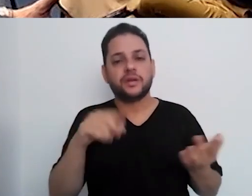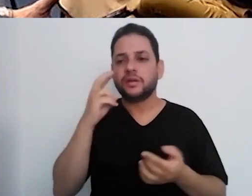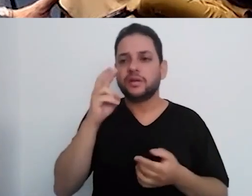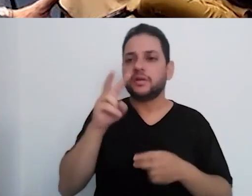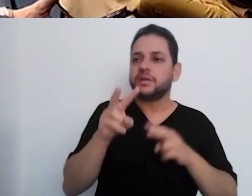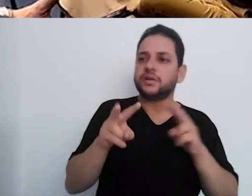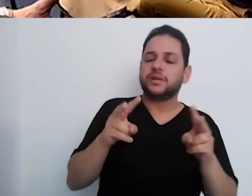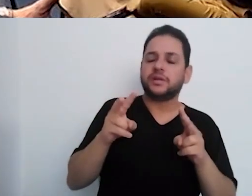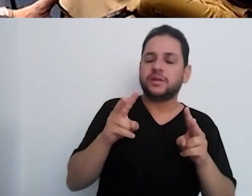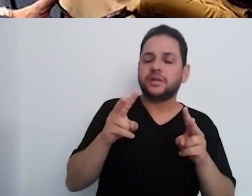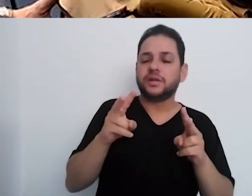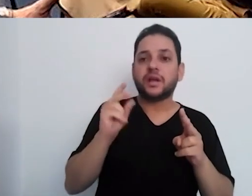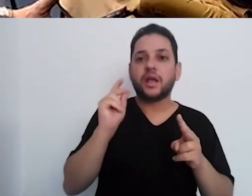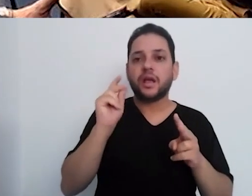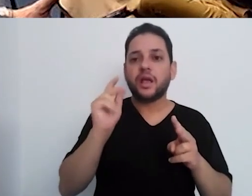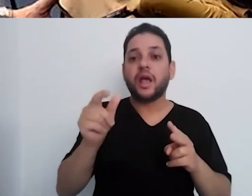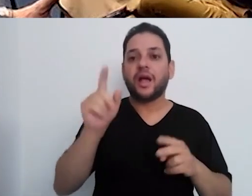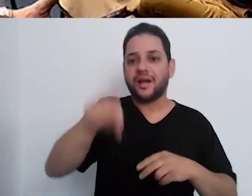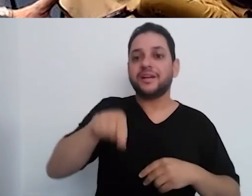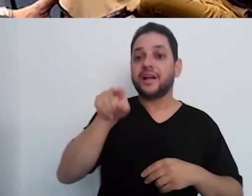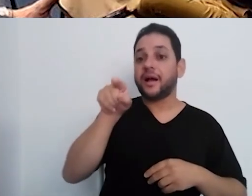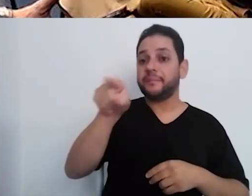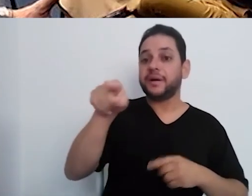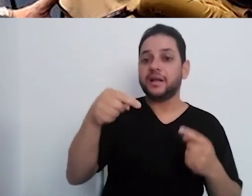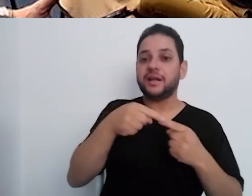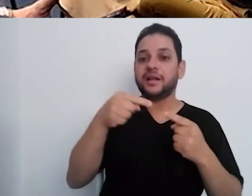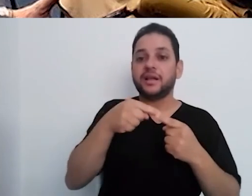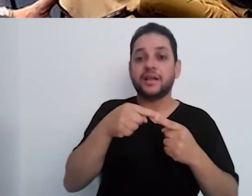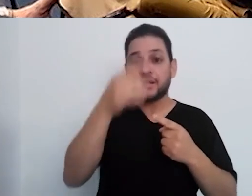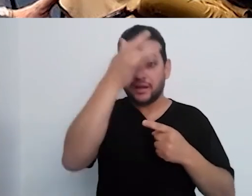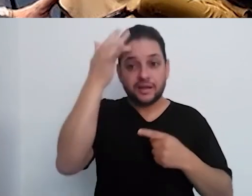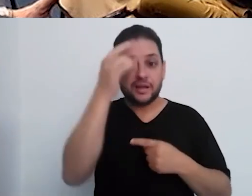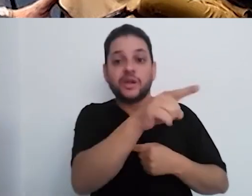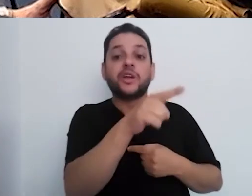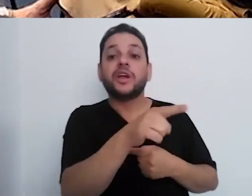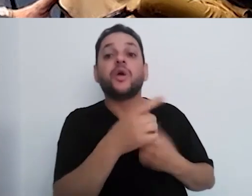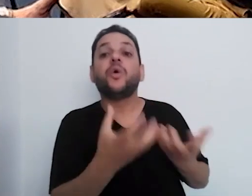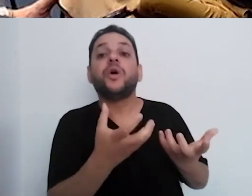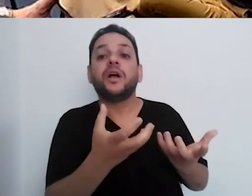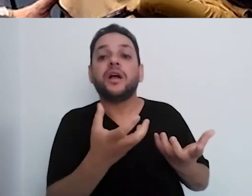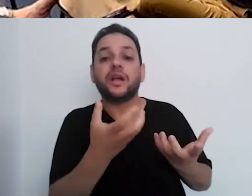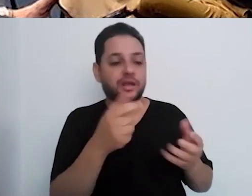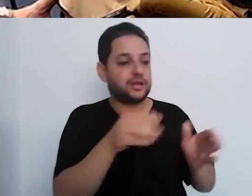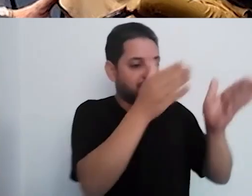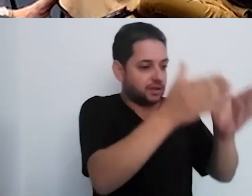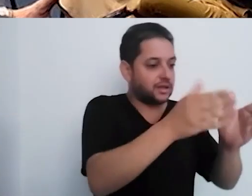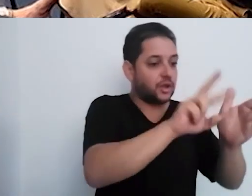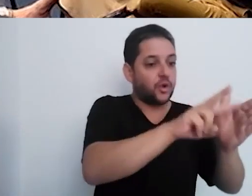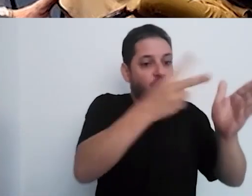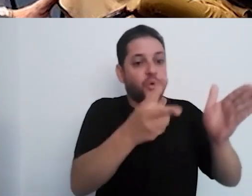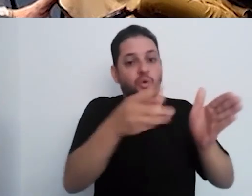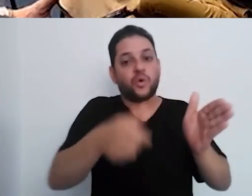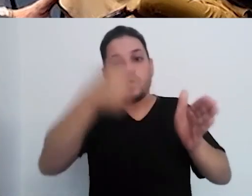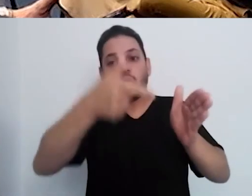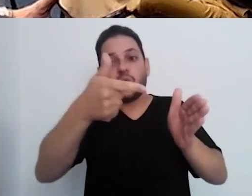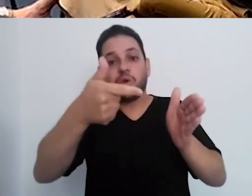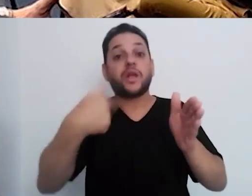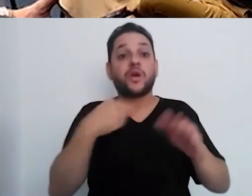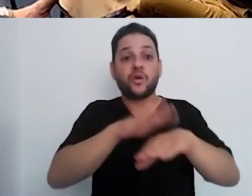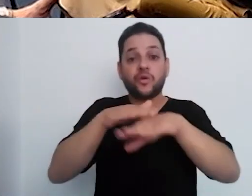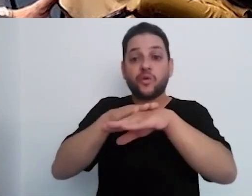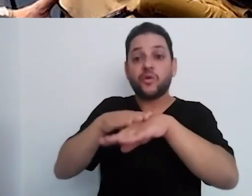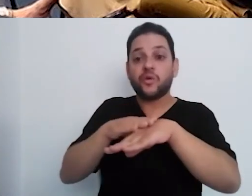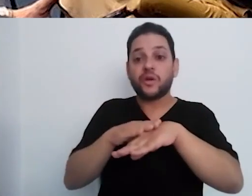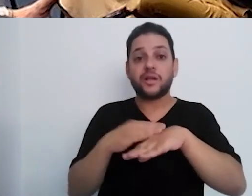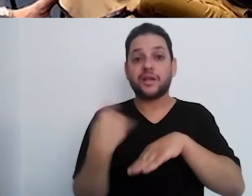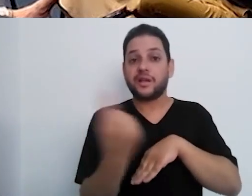nela, ela falou, gente, é isso. O que o ouvinte vai querer para juntar os episódios é essa conversa que vocês estão tendo aqui, que eu sou a única pessoa